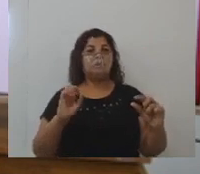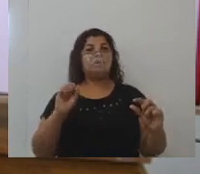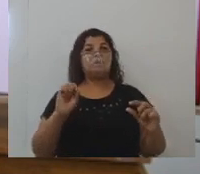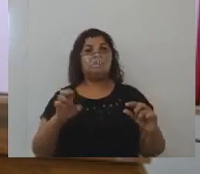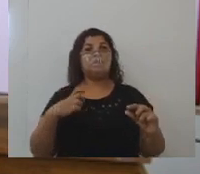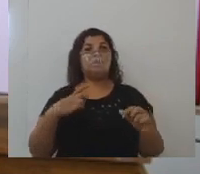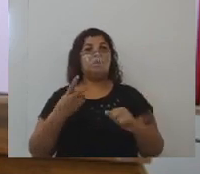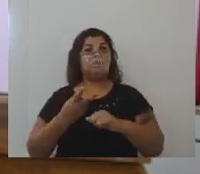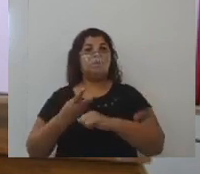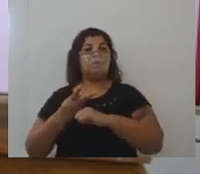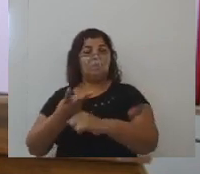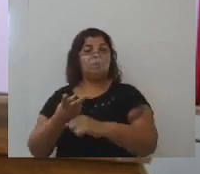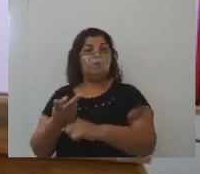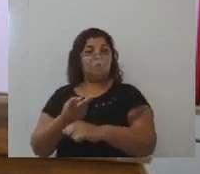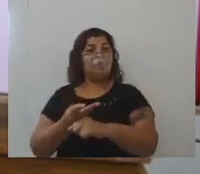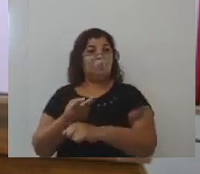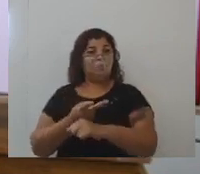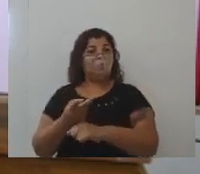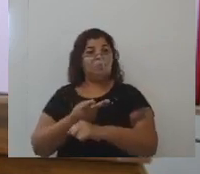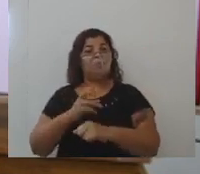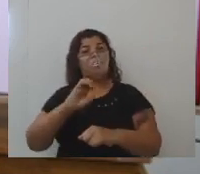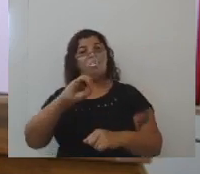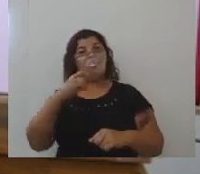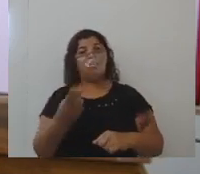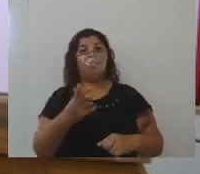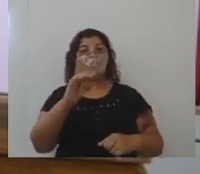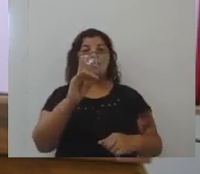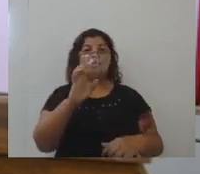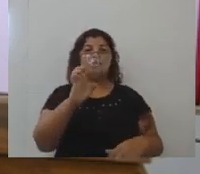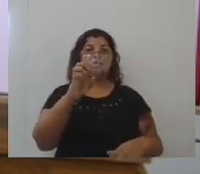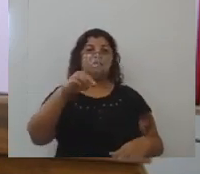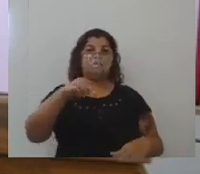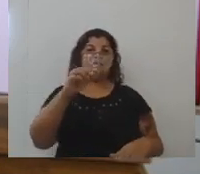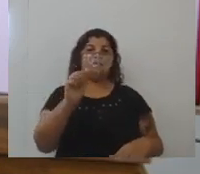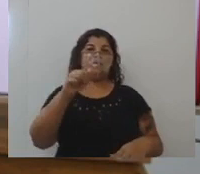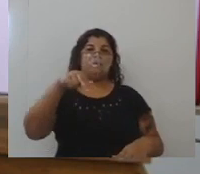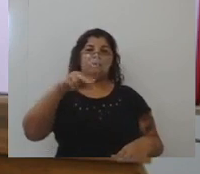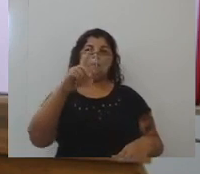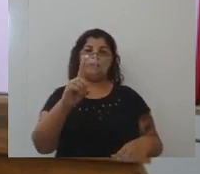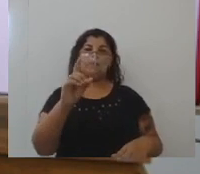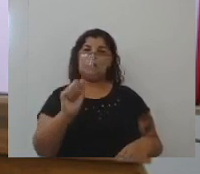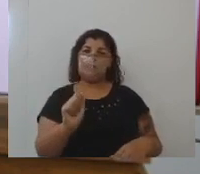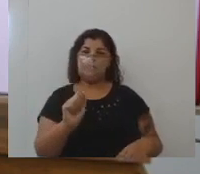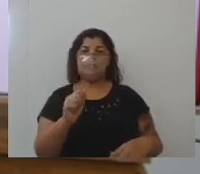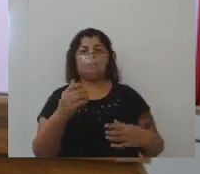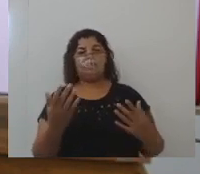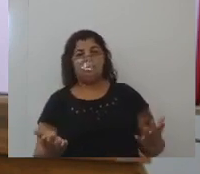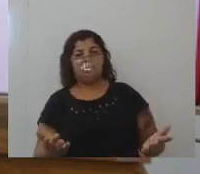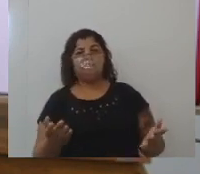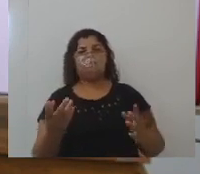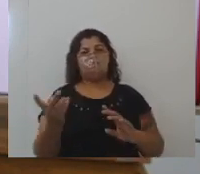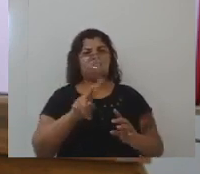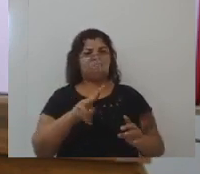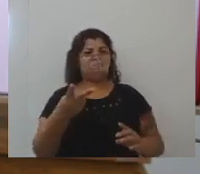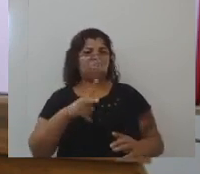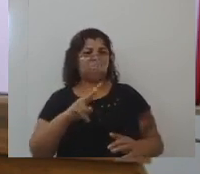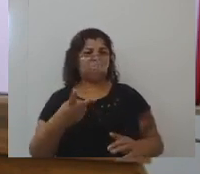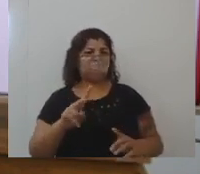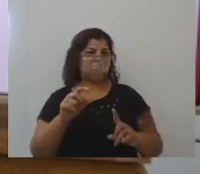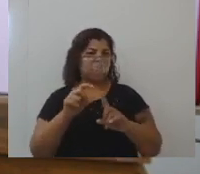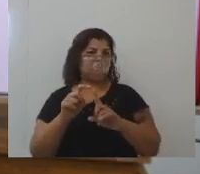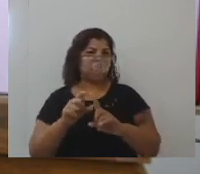também aqui vou chamar de demanda, tá certo? Porque a lei é lei da oferta e da demanda, mas que pode chamar de procura mesmo.